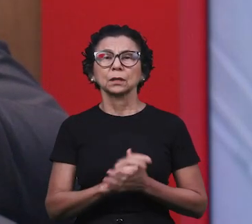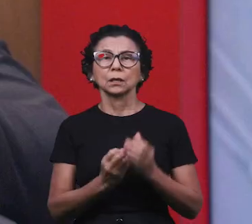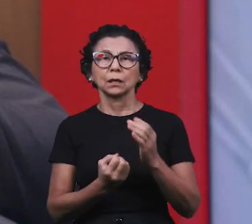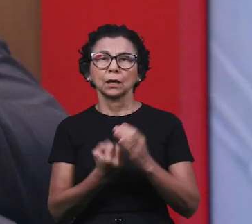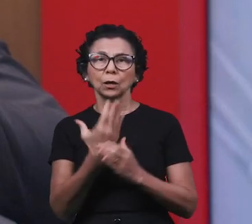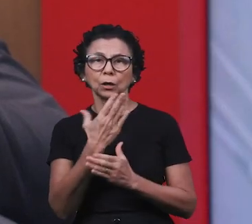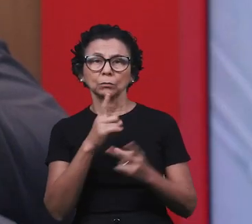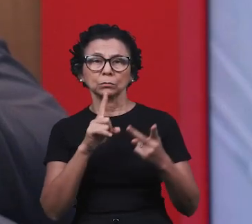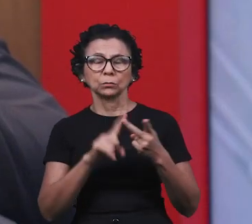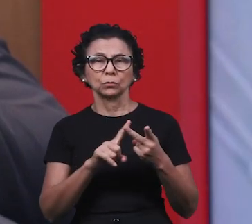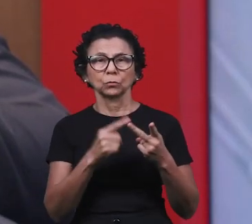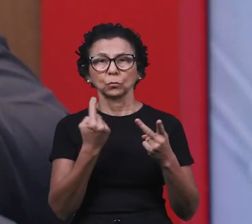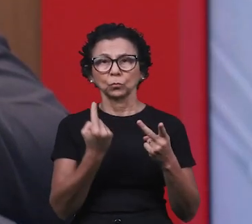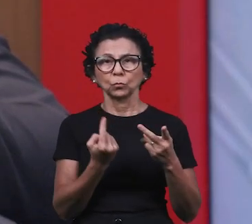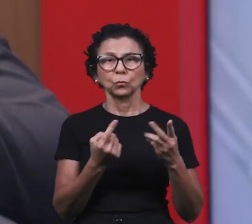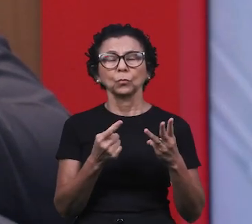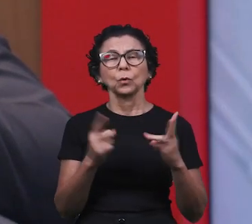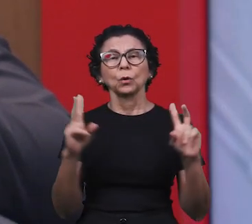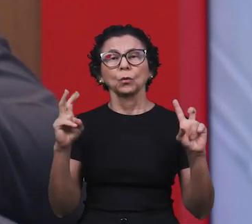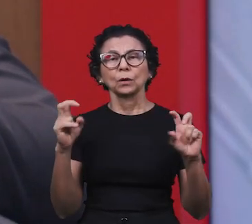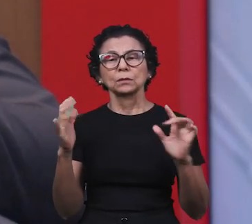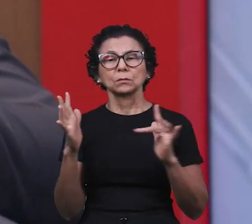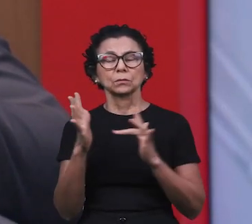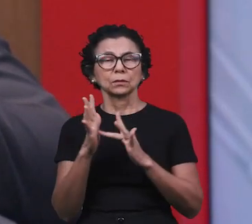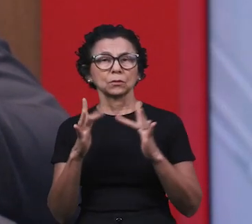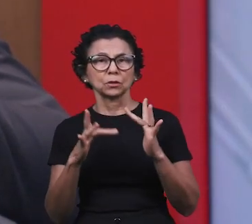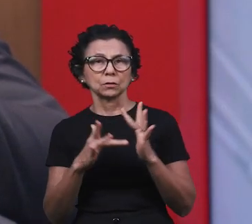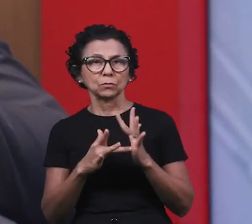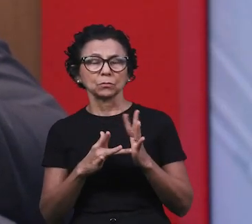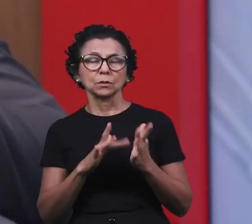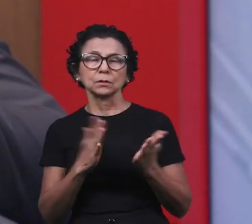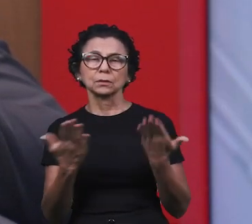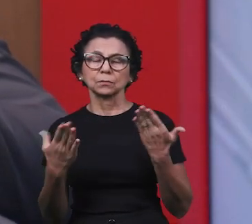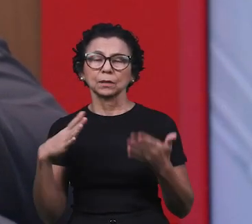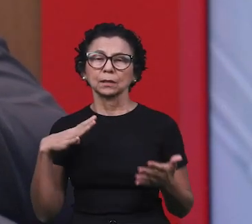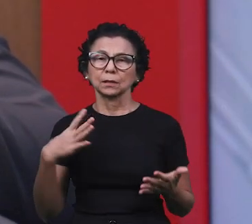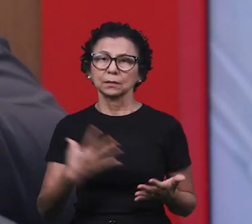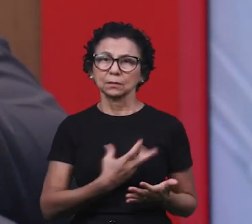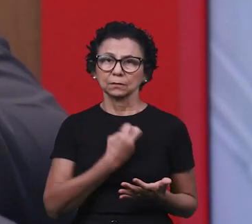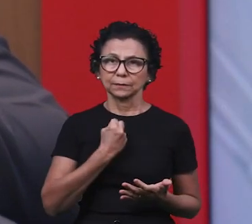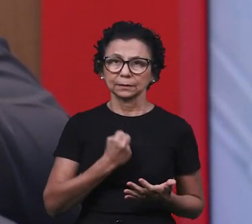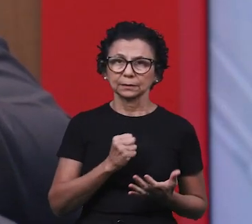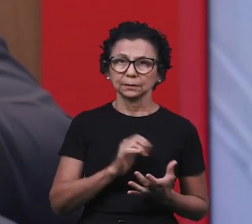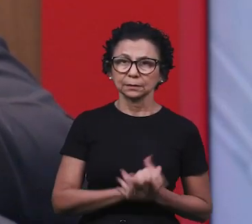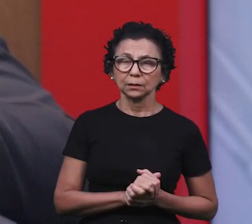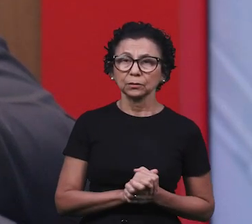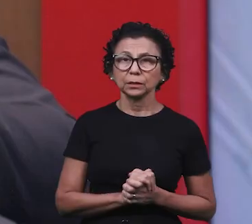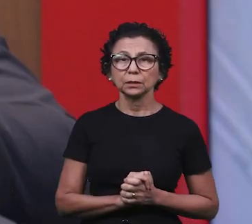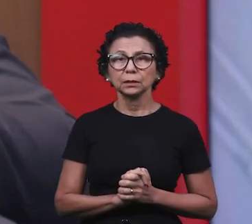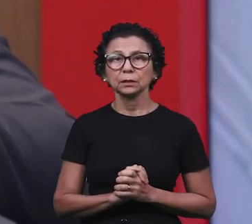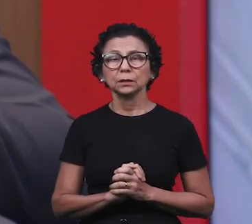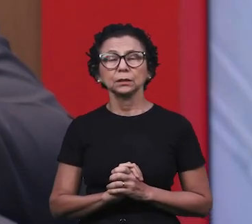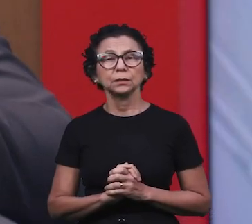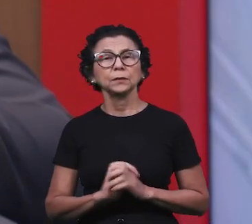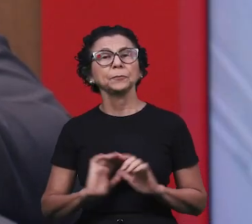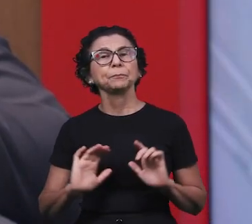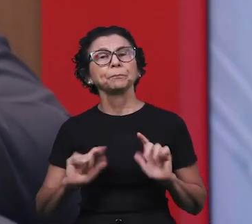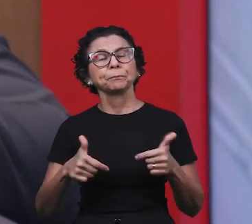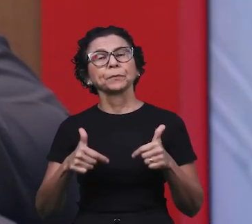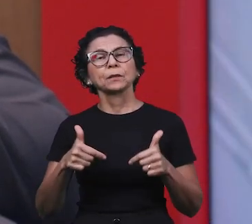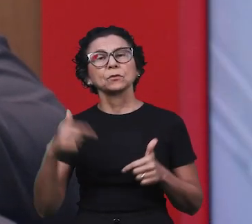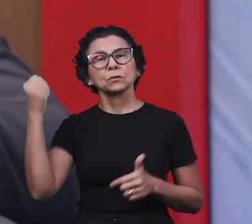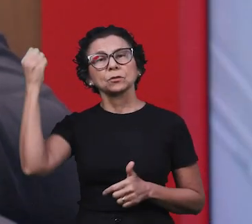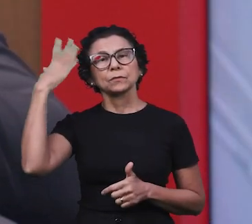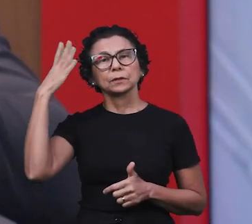um autor, que é Deus, ela tem um assunto, que é Jesus, Jesus é salvação, e tem um